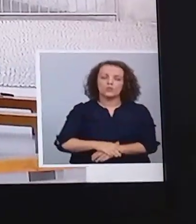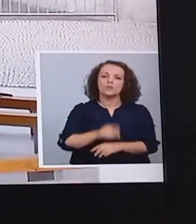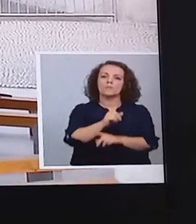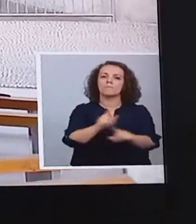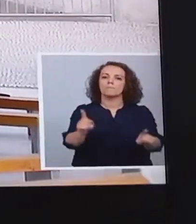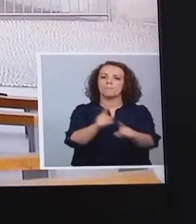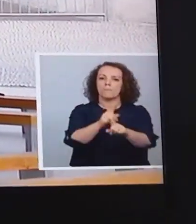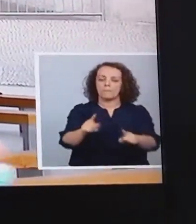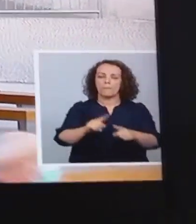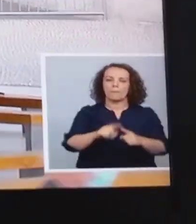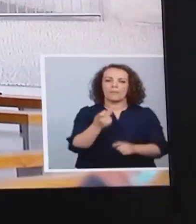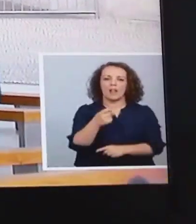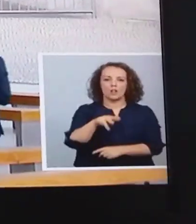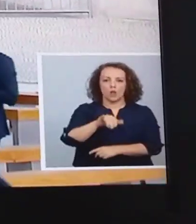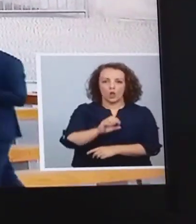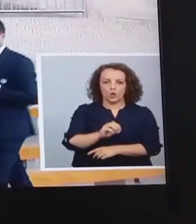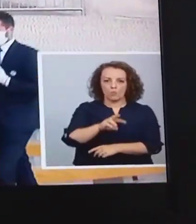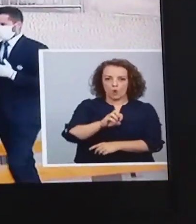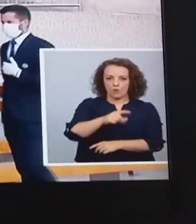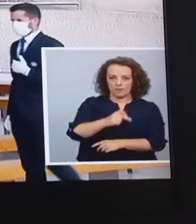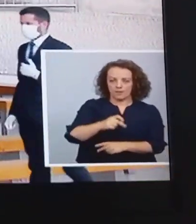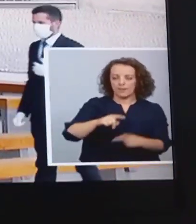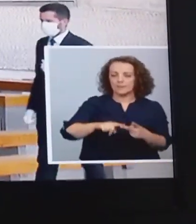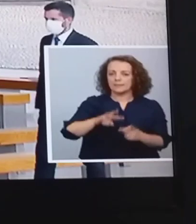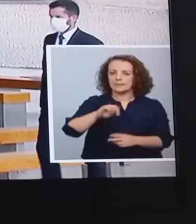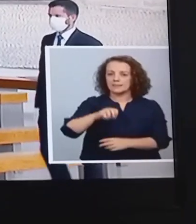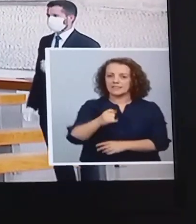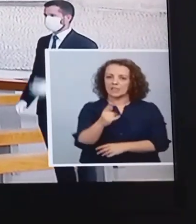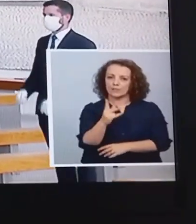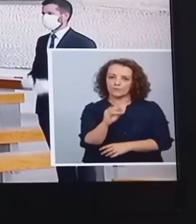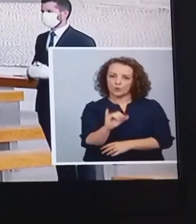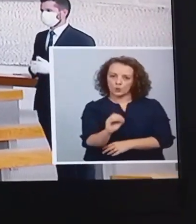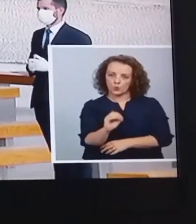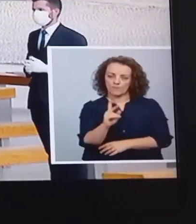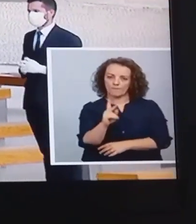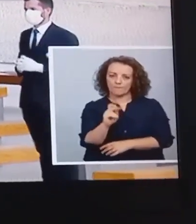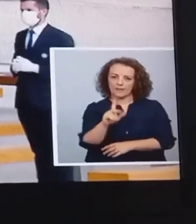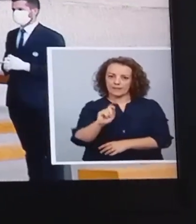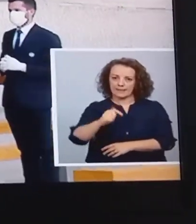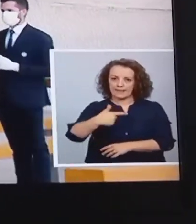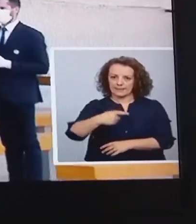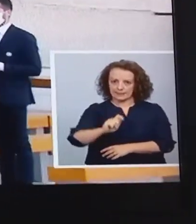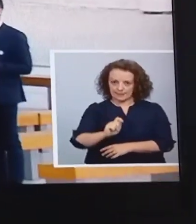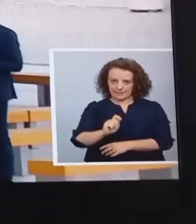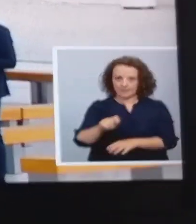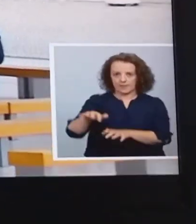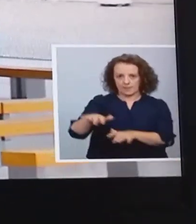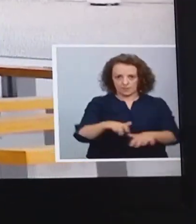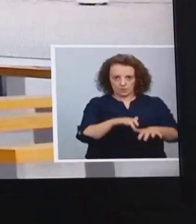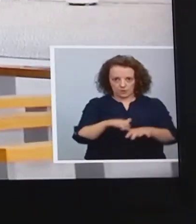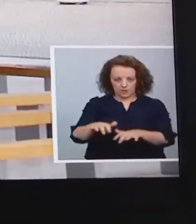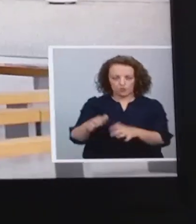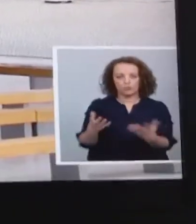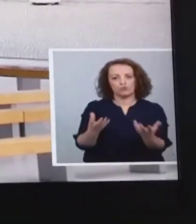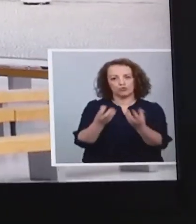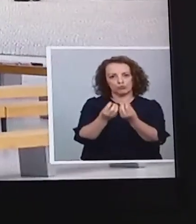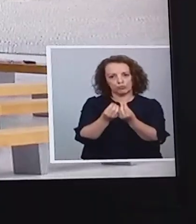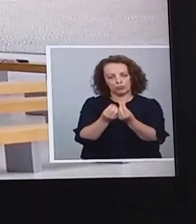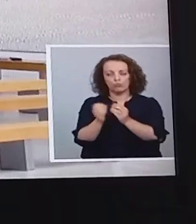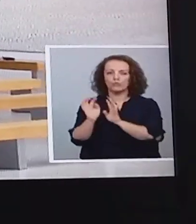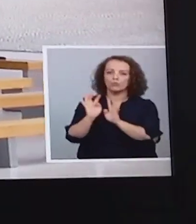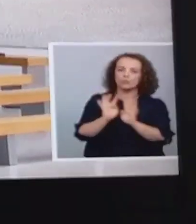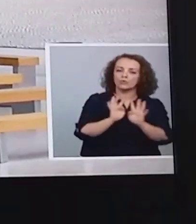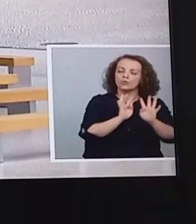e Silvio Valente, que constituem o coro que irá ajudar